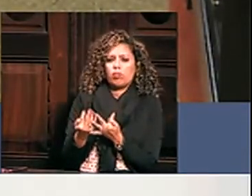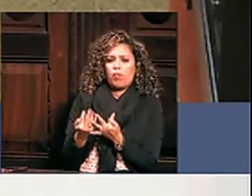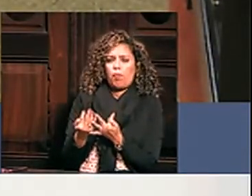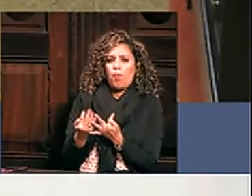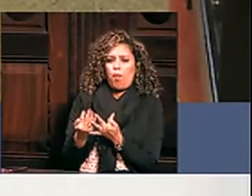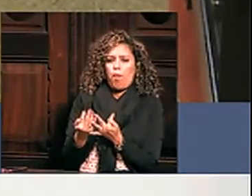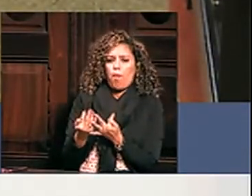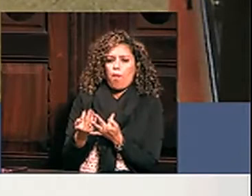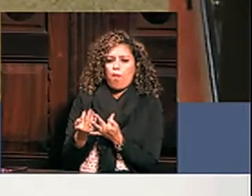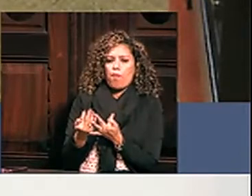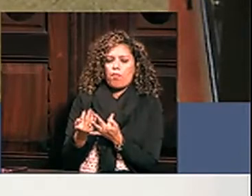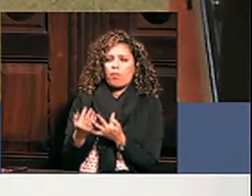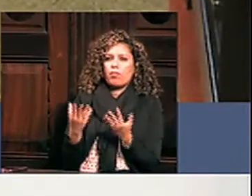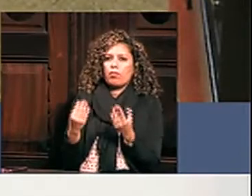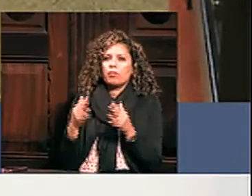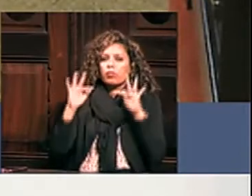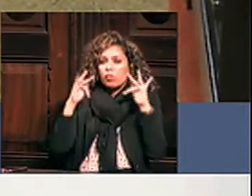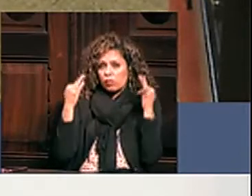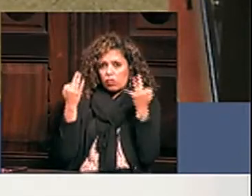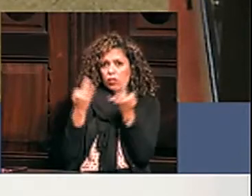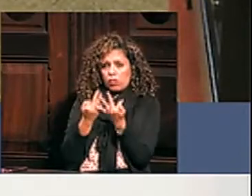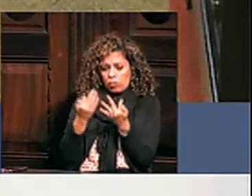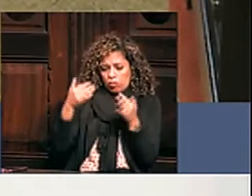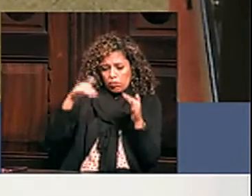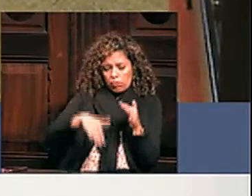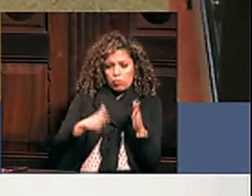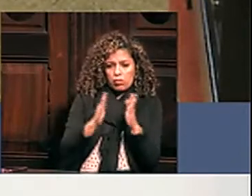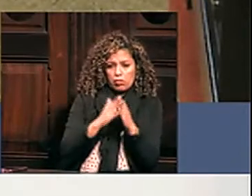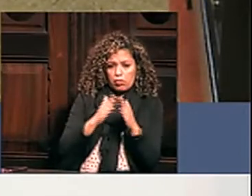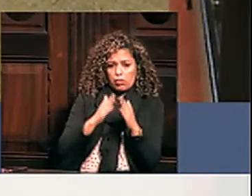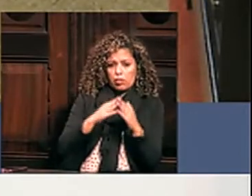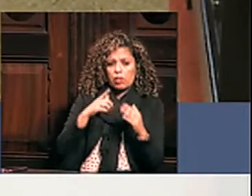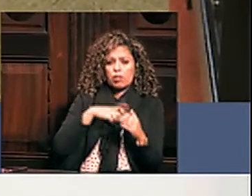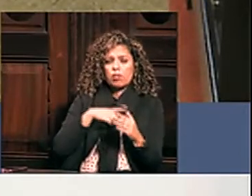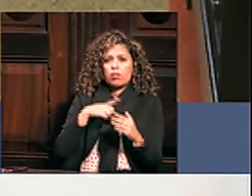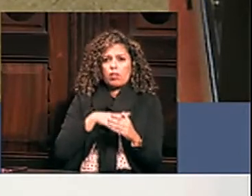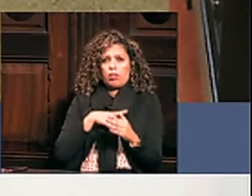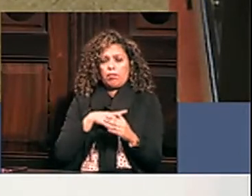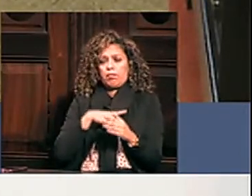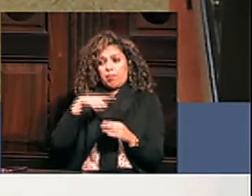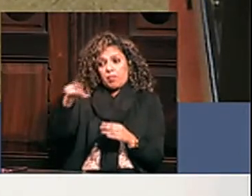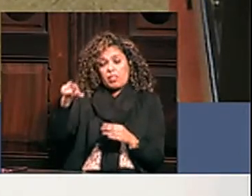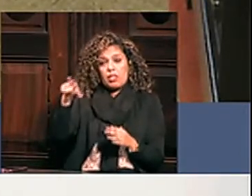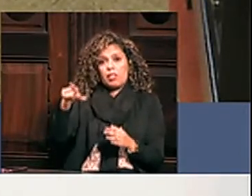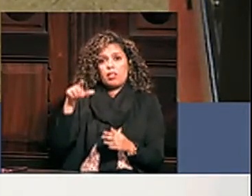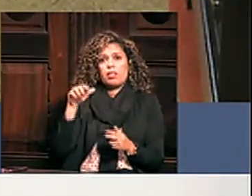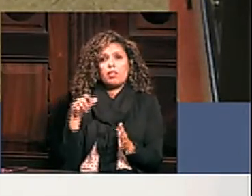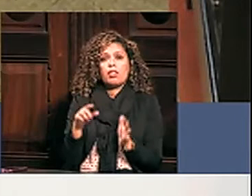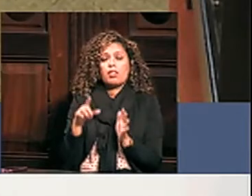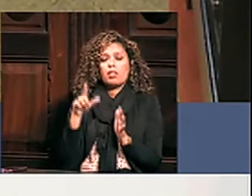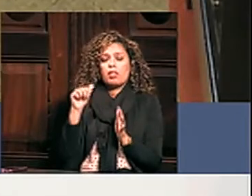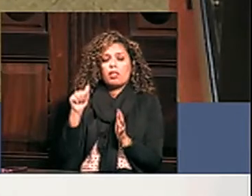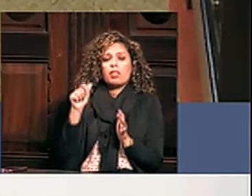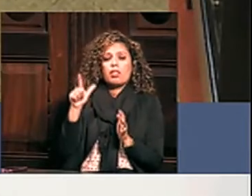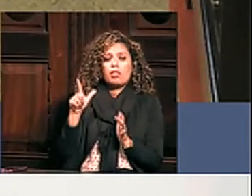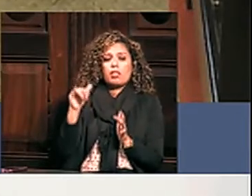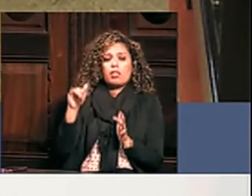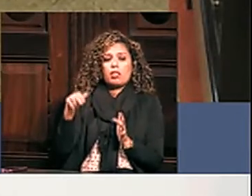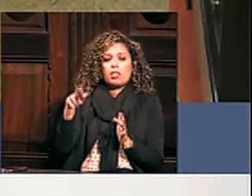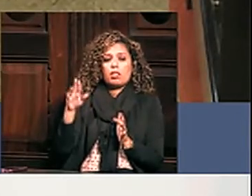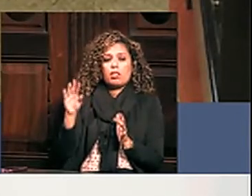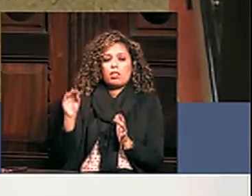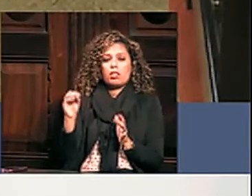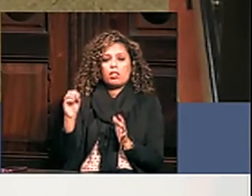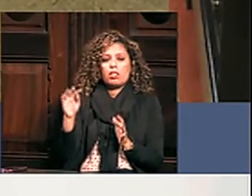chega o gás encanado, hoje ele tem uma alíquota de 12%.